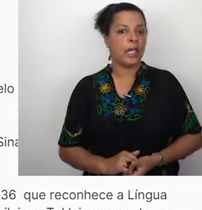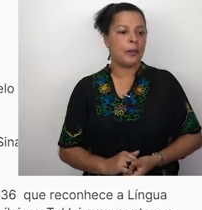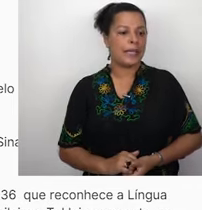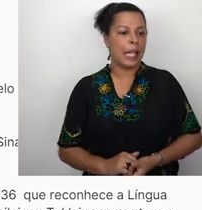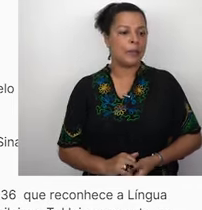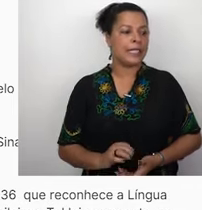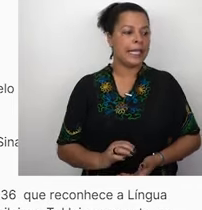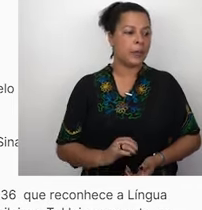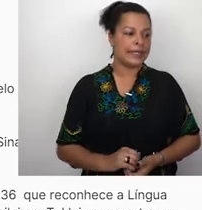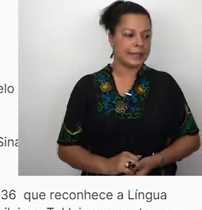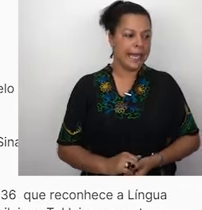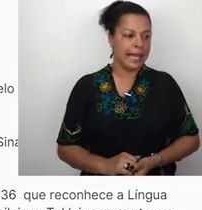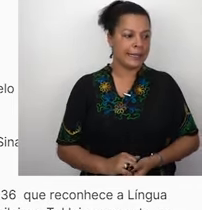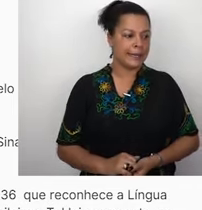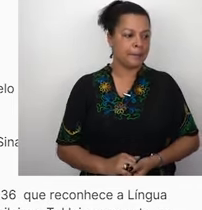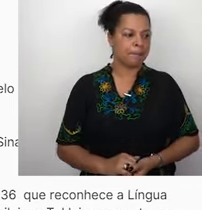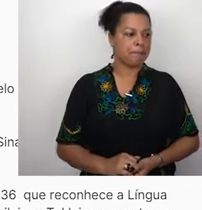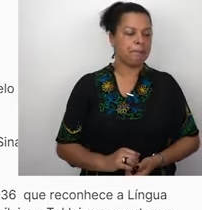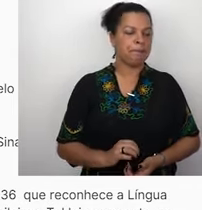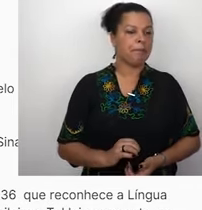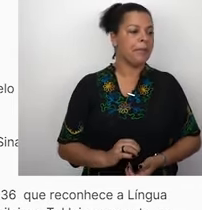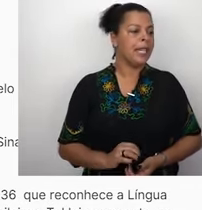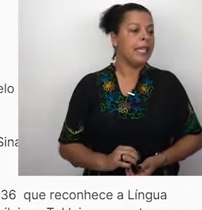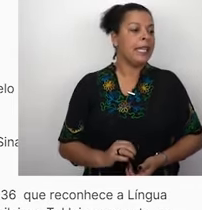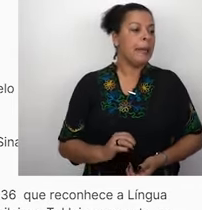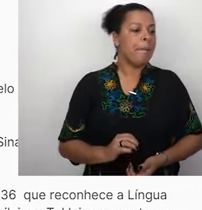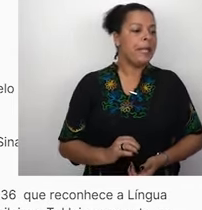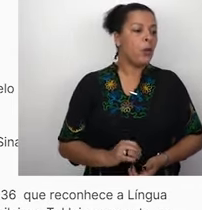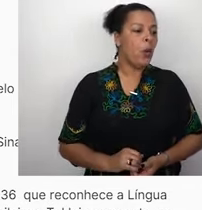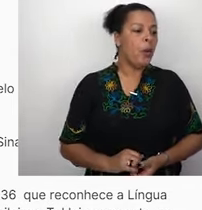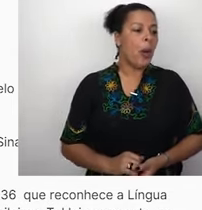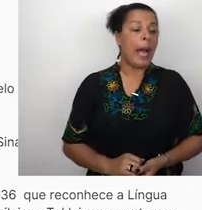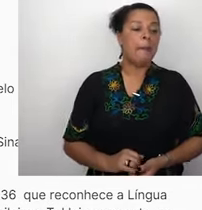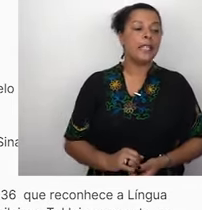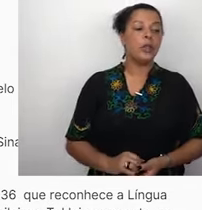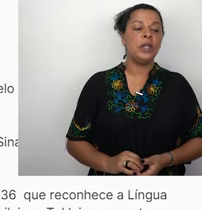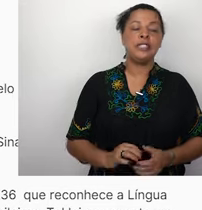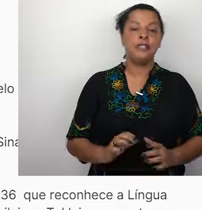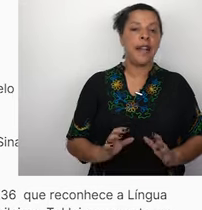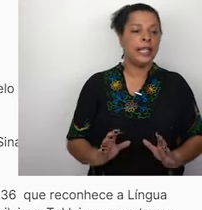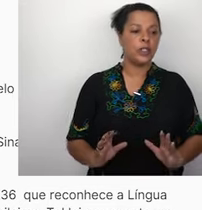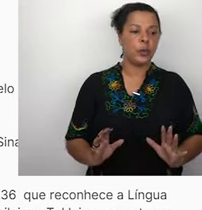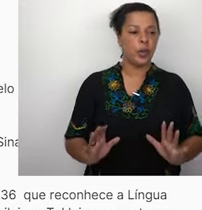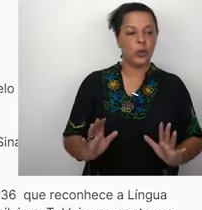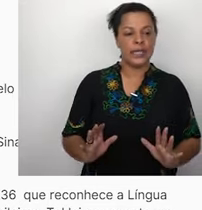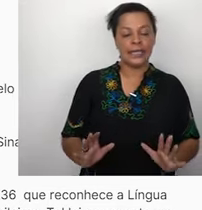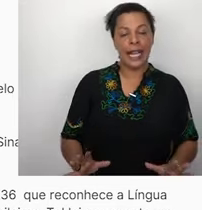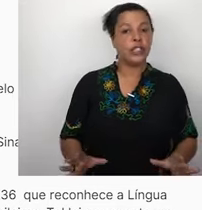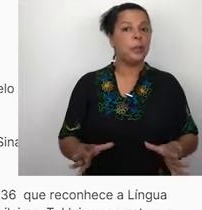do profissional intérprete da língua de sinais, bem como a abertura de